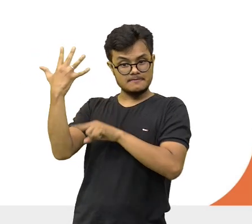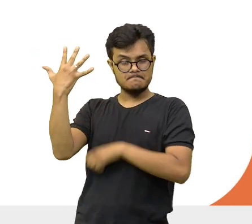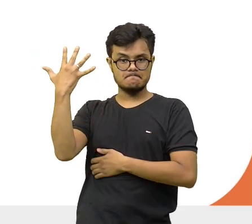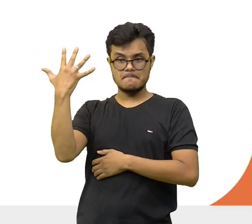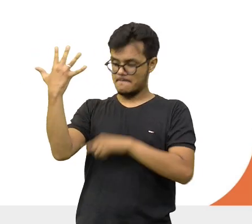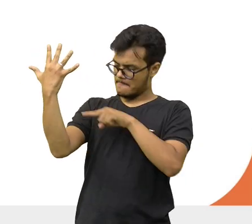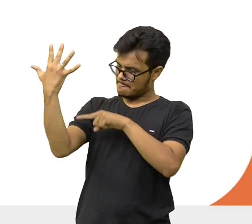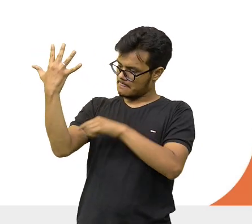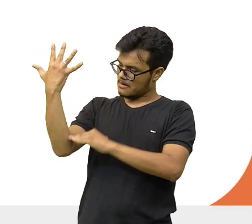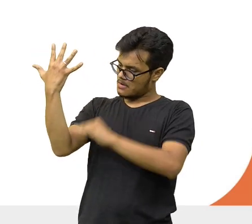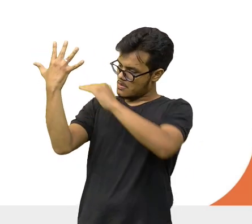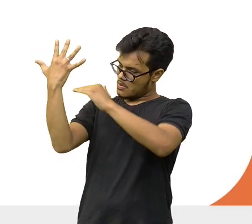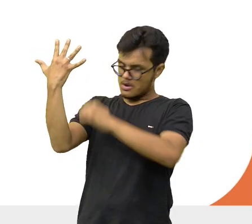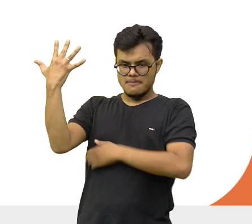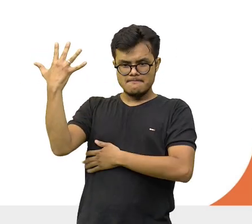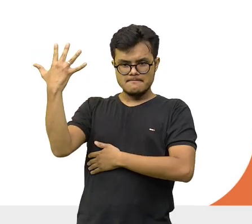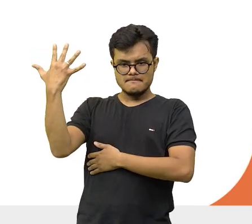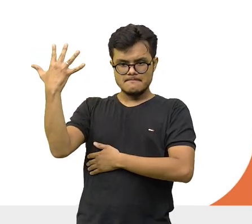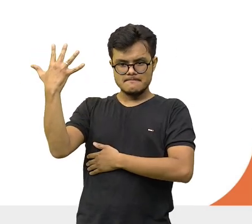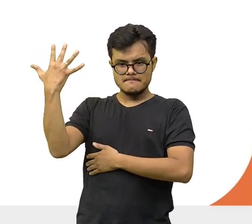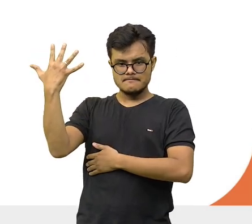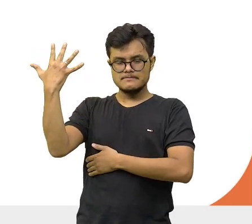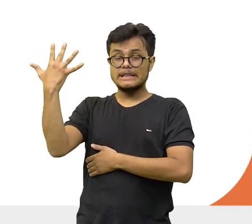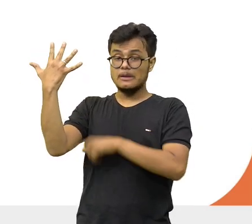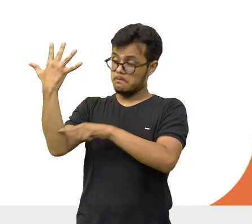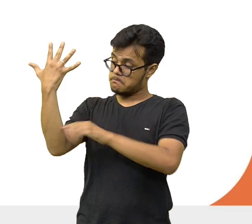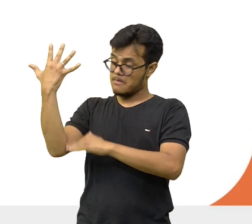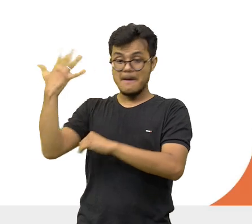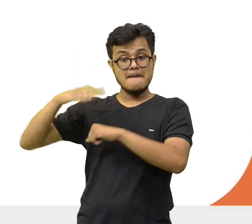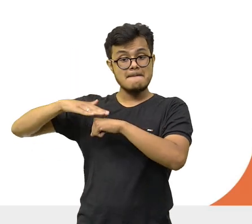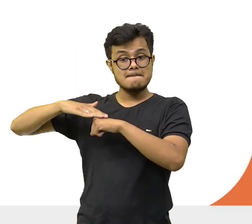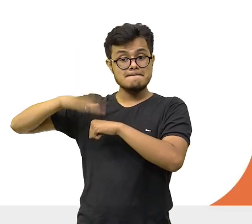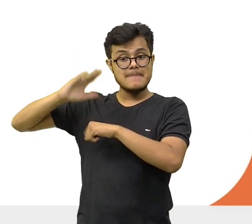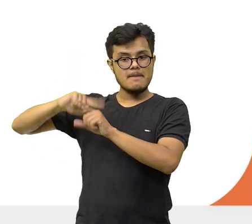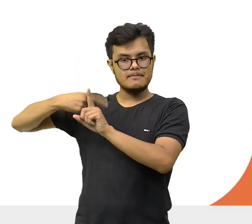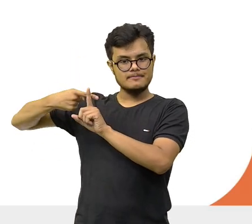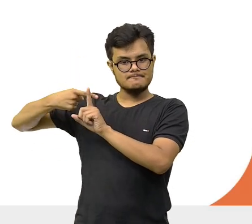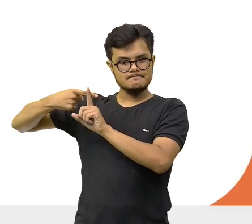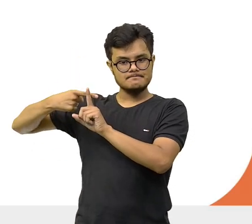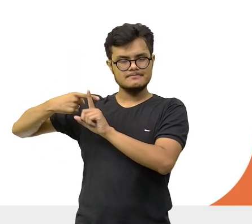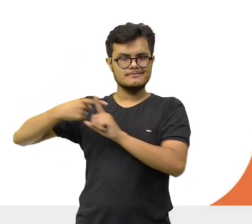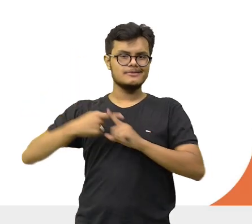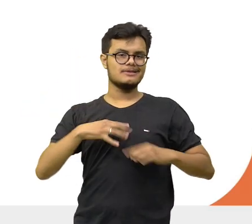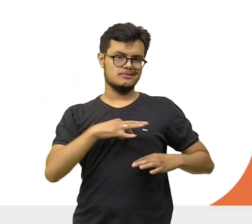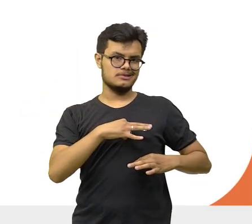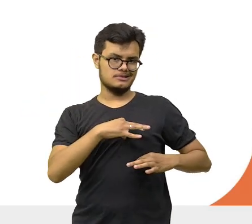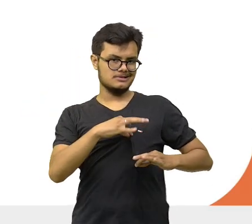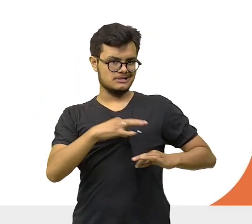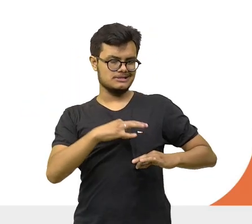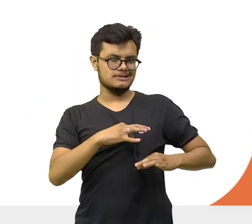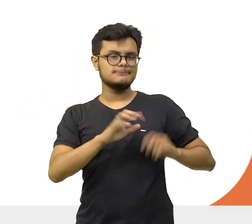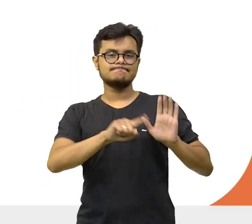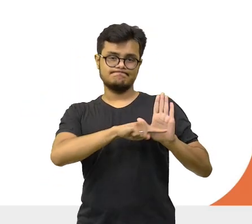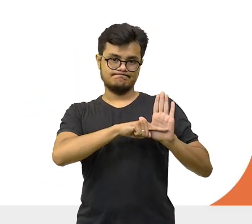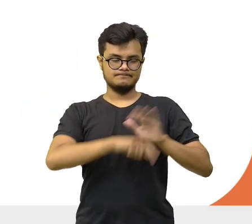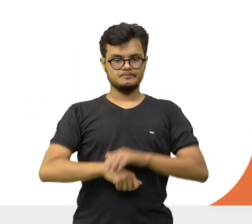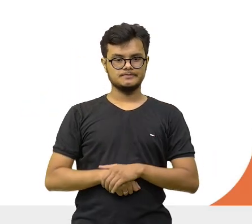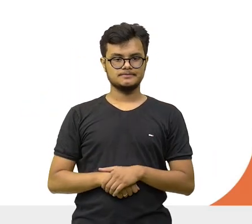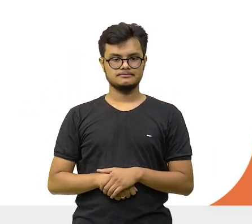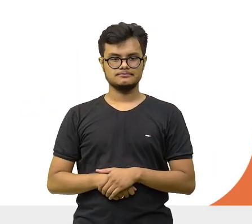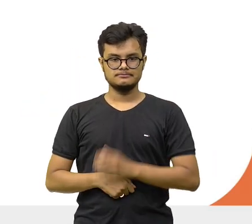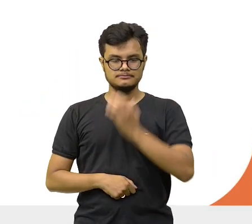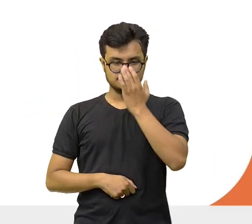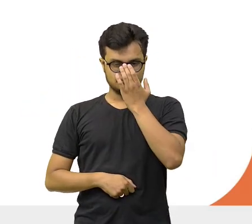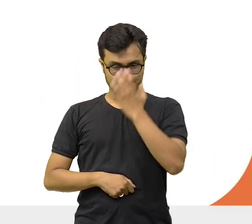na parte superior em relação ao teflon, a madeira fica positiva e o teflon fica negativo. Então a série